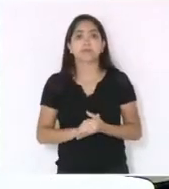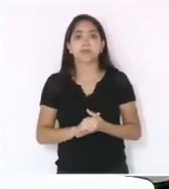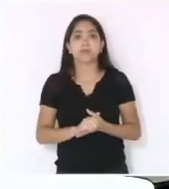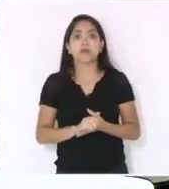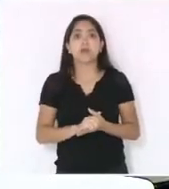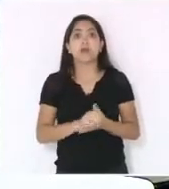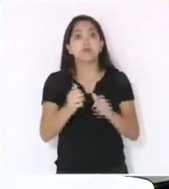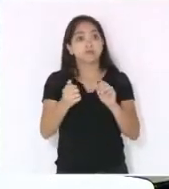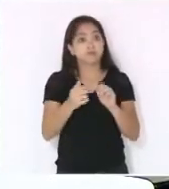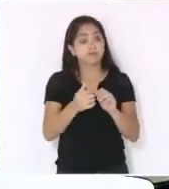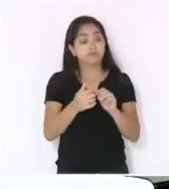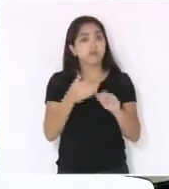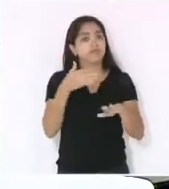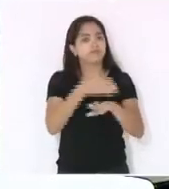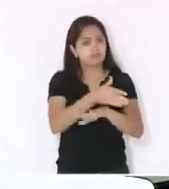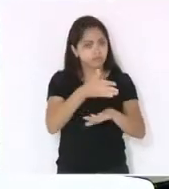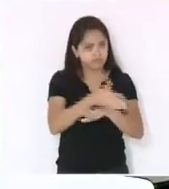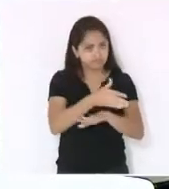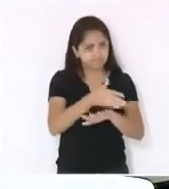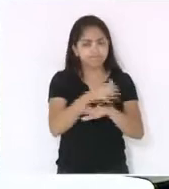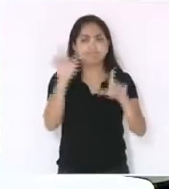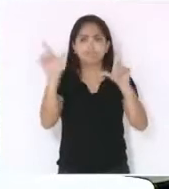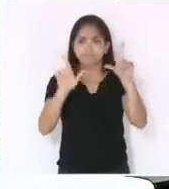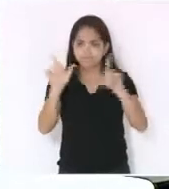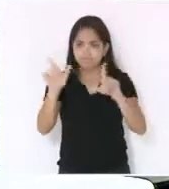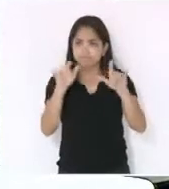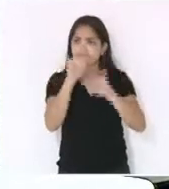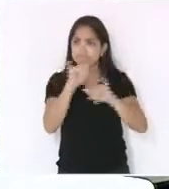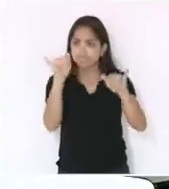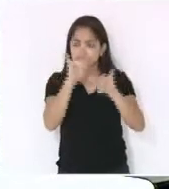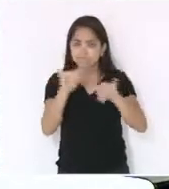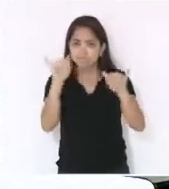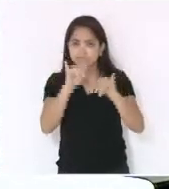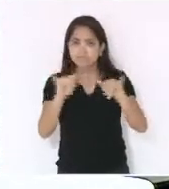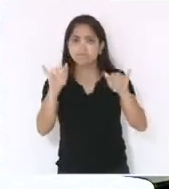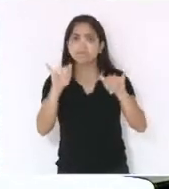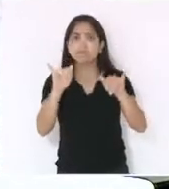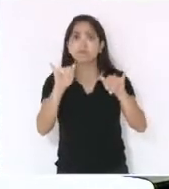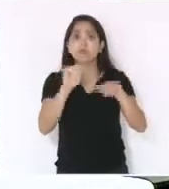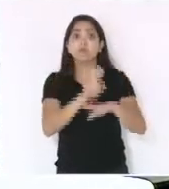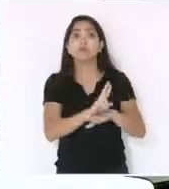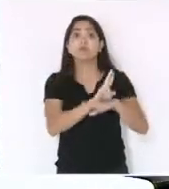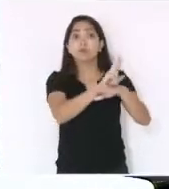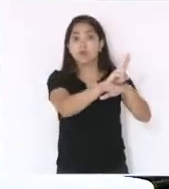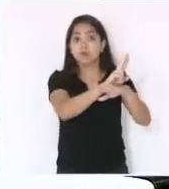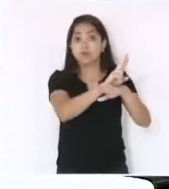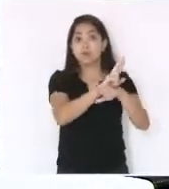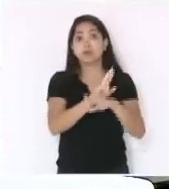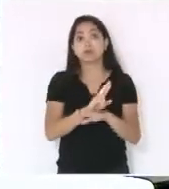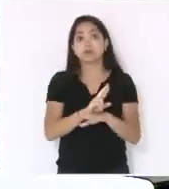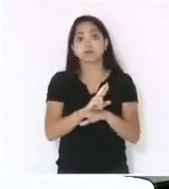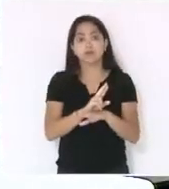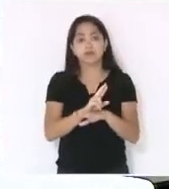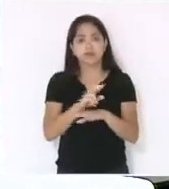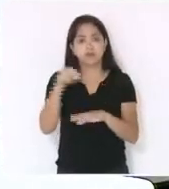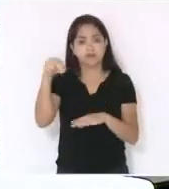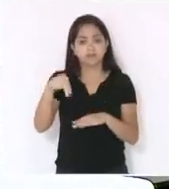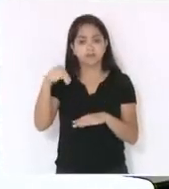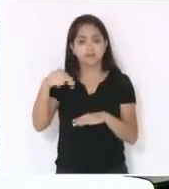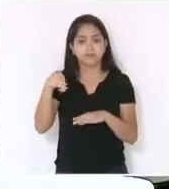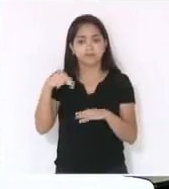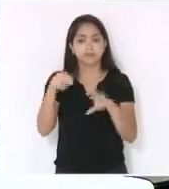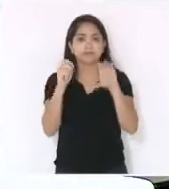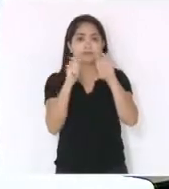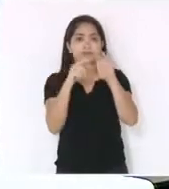Estivemos incontáveis vezes na mídia, fomos referência numa novela das oito da TV Globo, que tratava